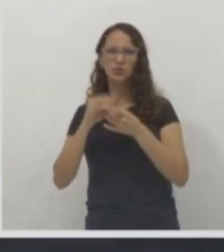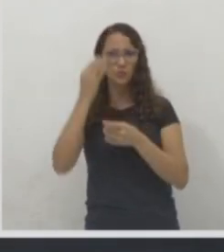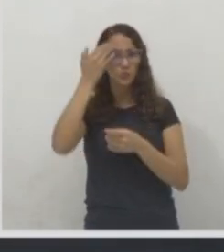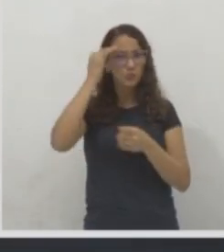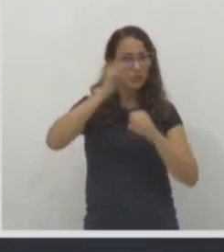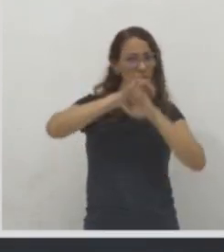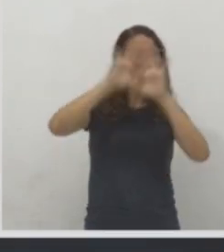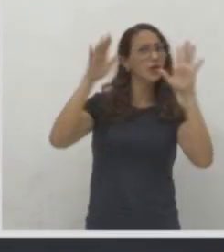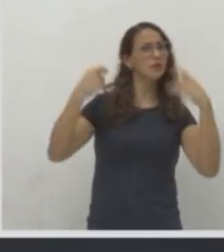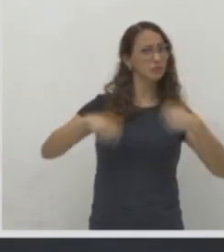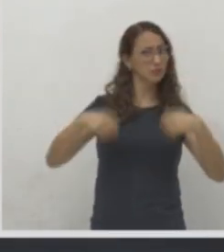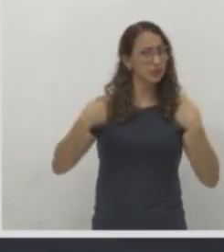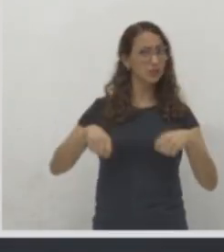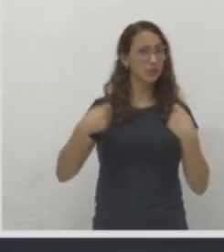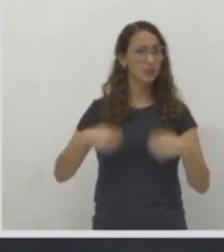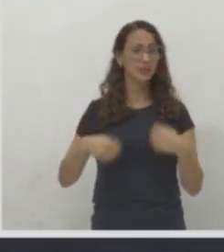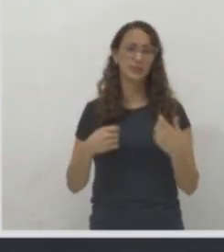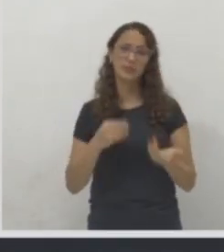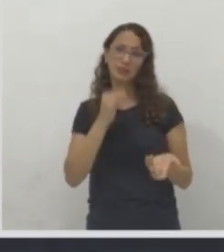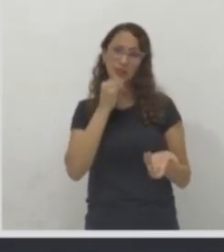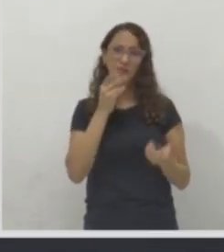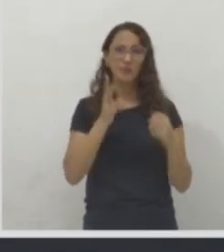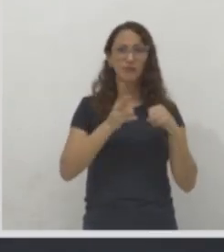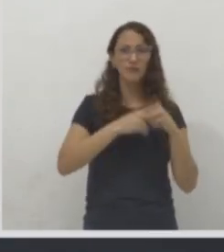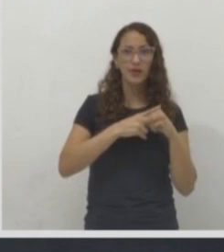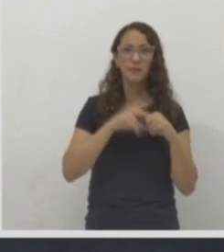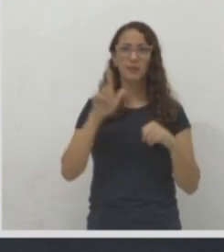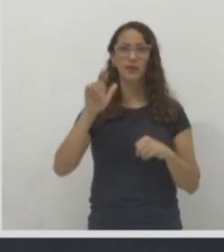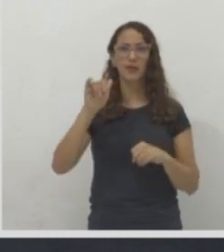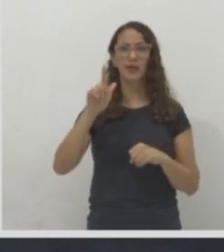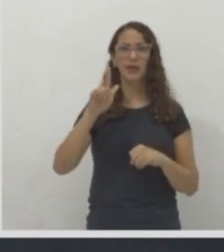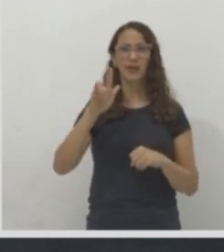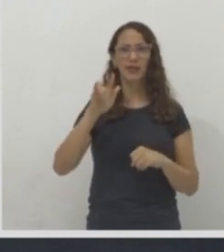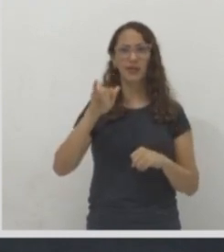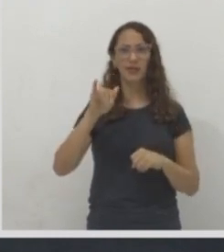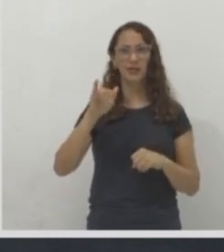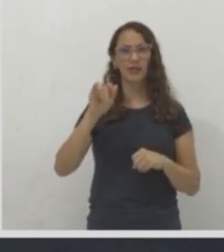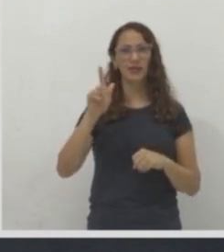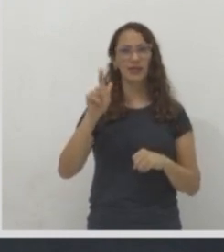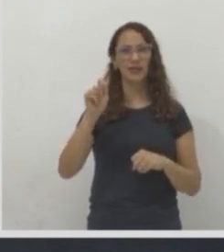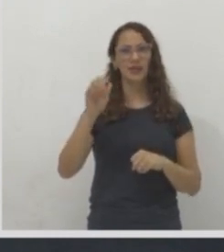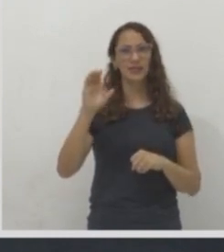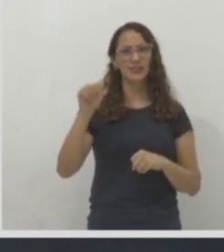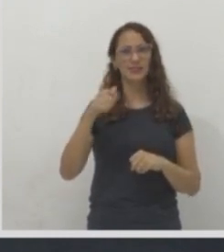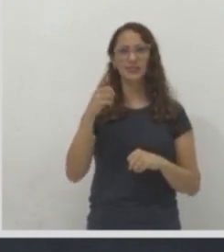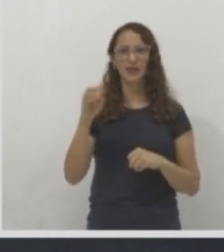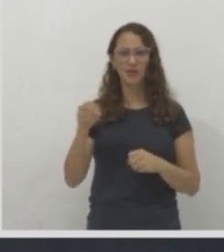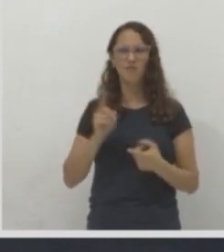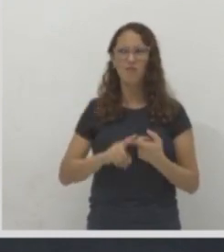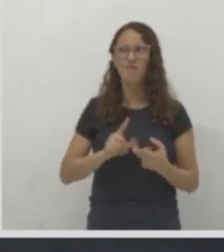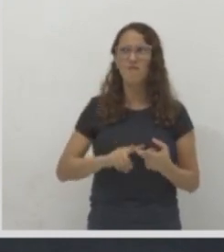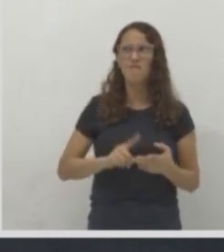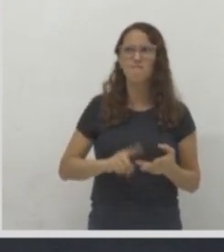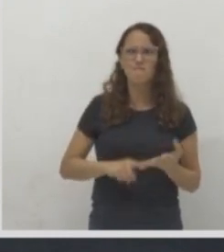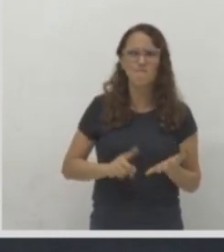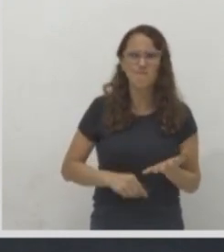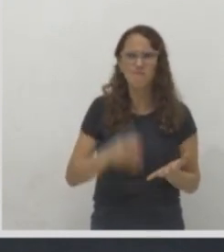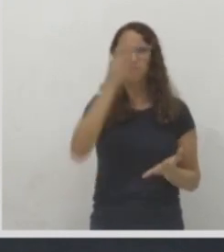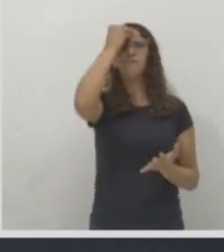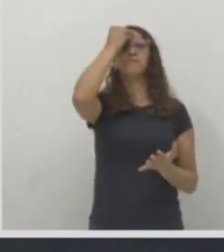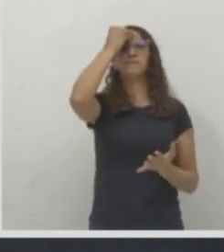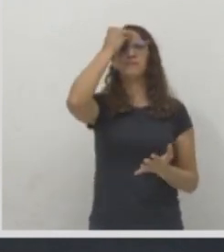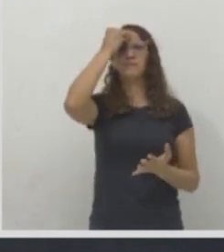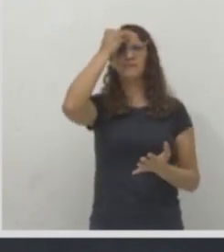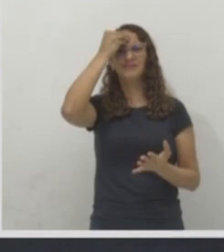ligação, ser, estar, permanecer, parecer. Mas não é legal decorar isso, por quê? Porque